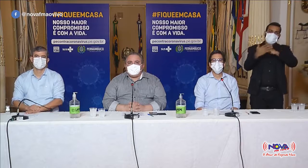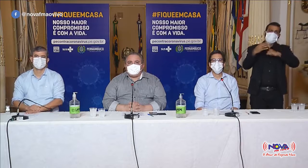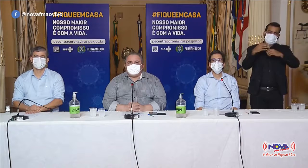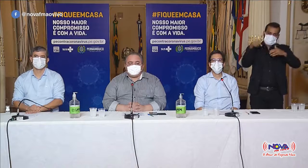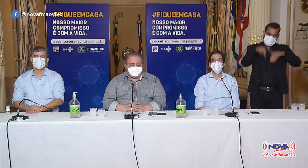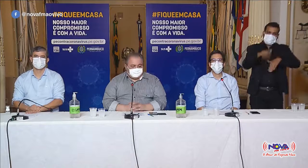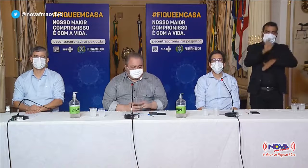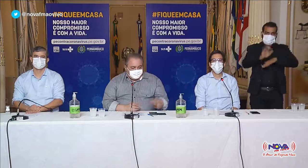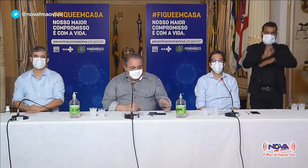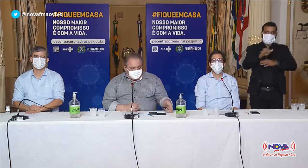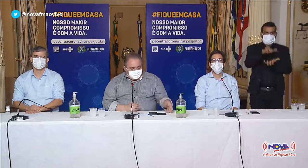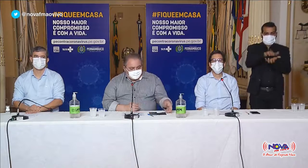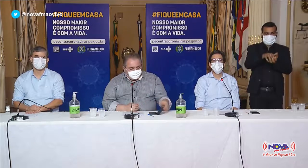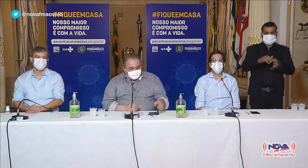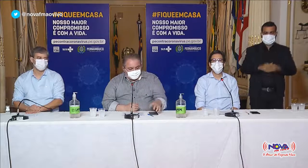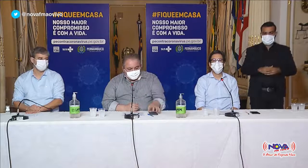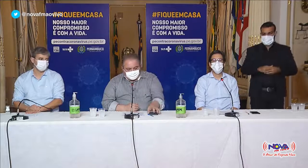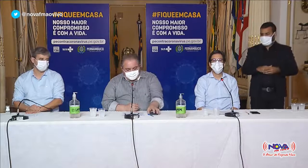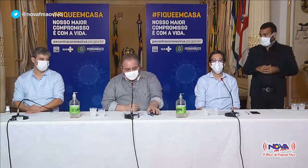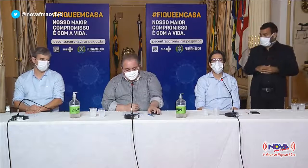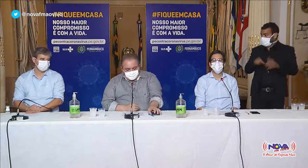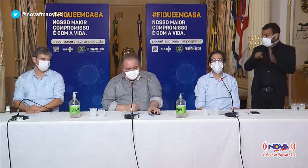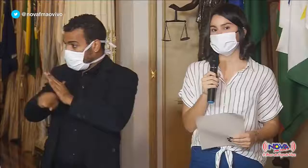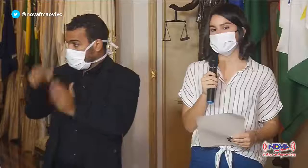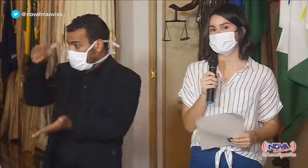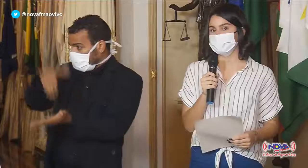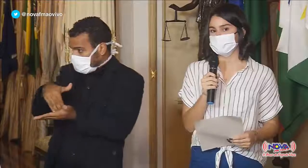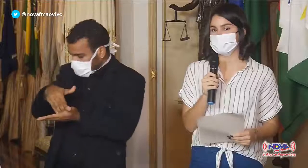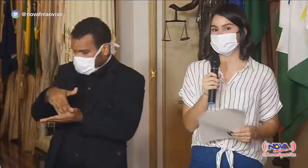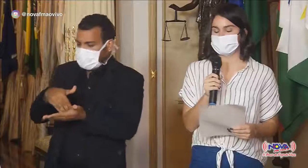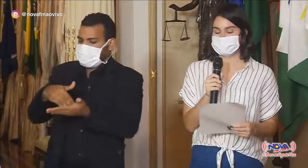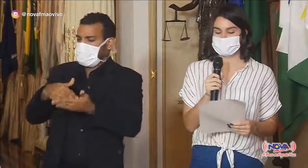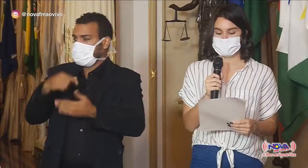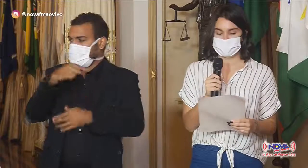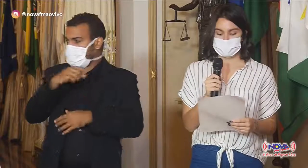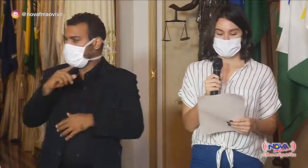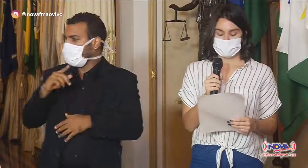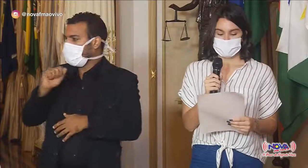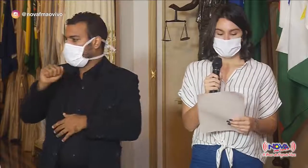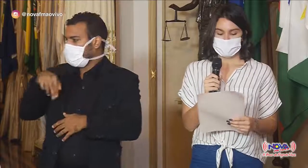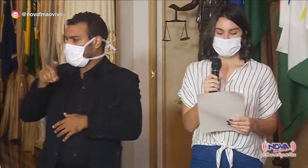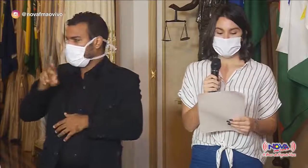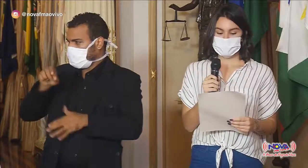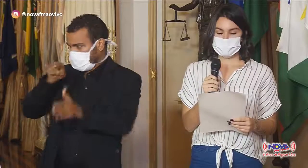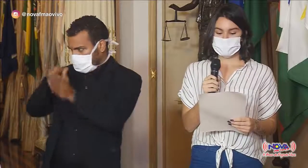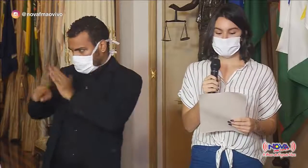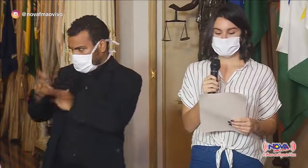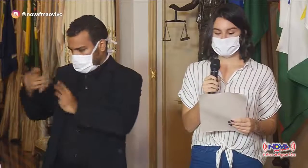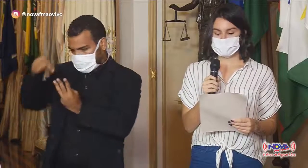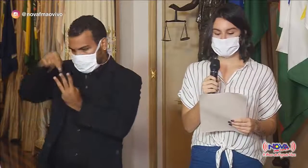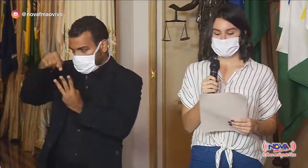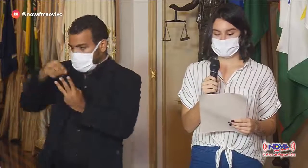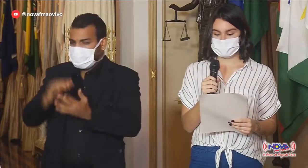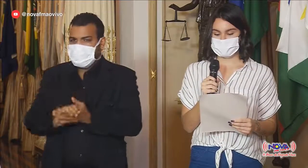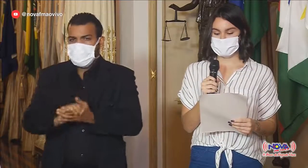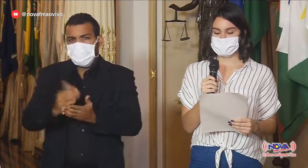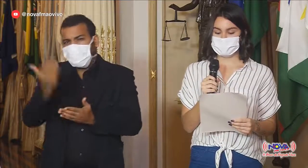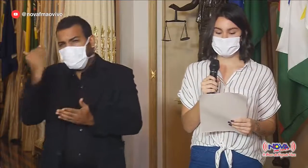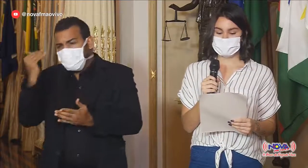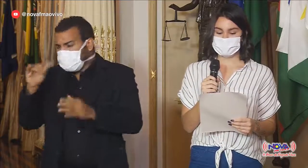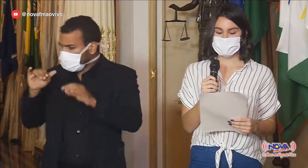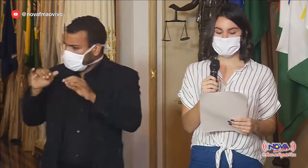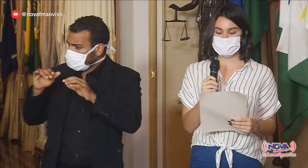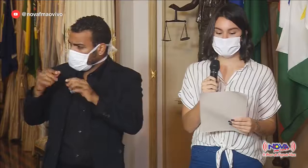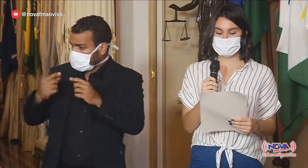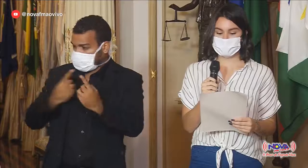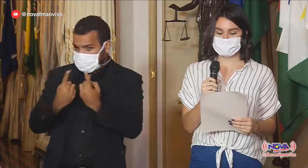nosso estado. A última pergunta de hoje é de Emília Lucena, da Rádio Folha, para o doutor André. No início dessas coletivas de imprensa, quando